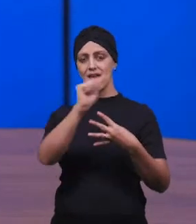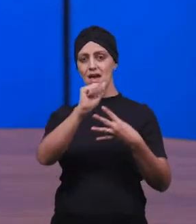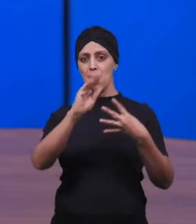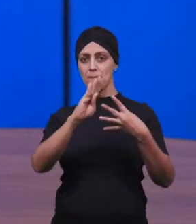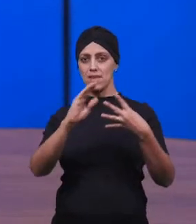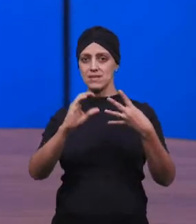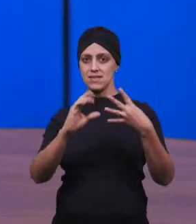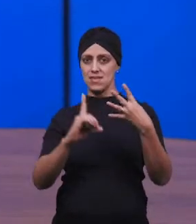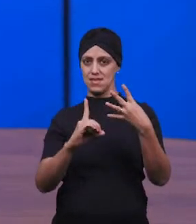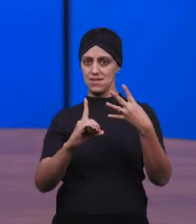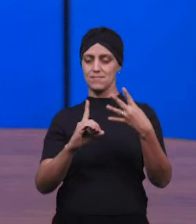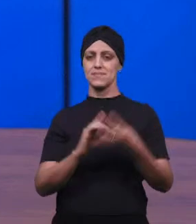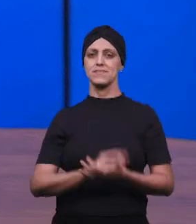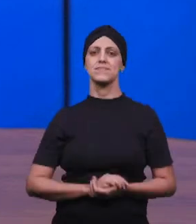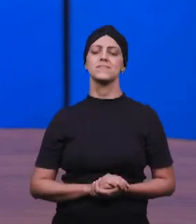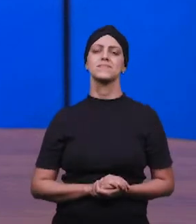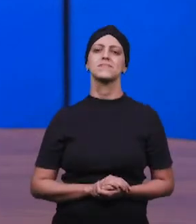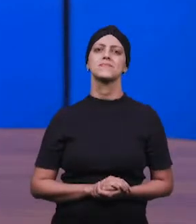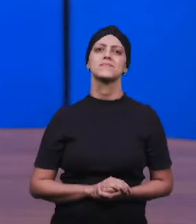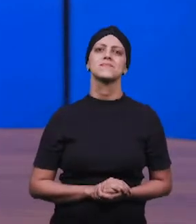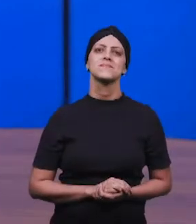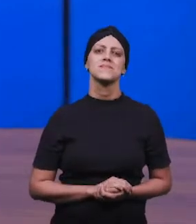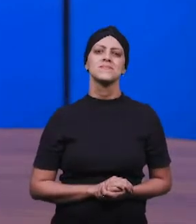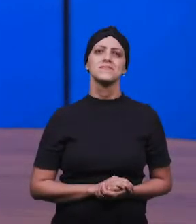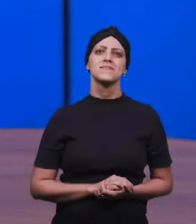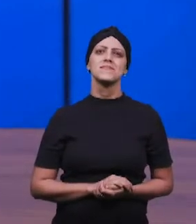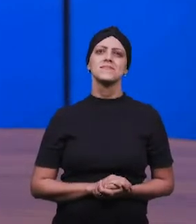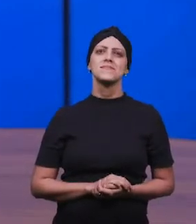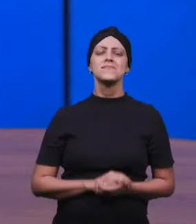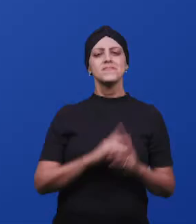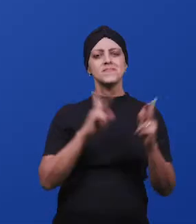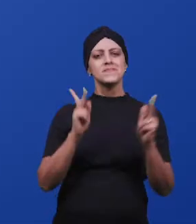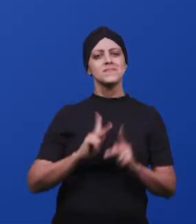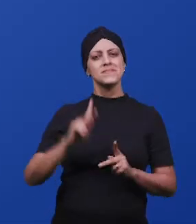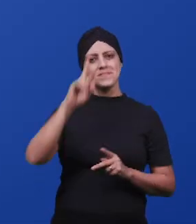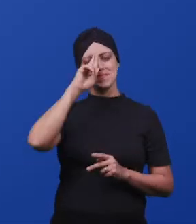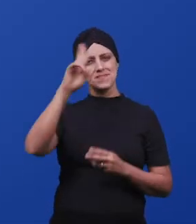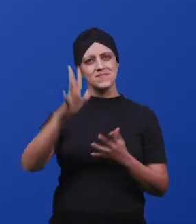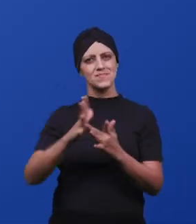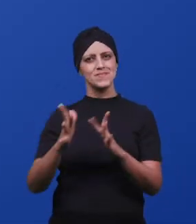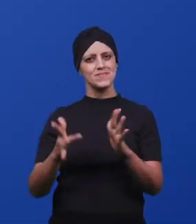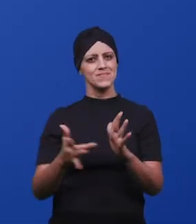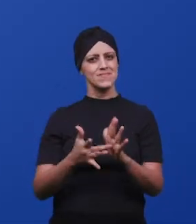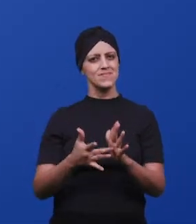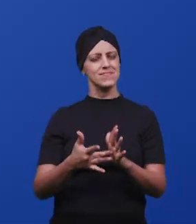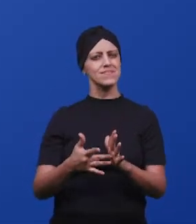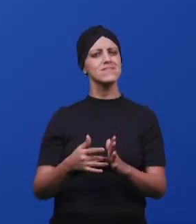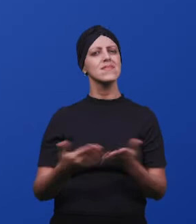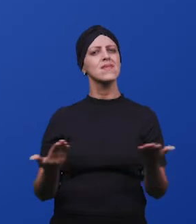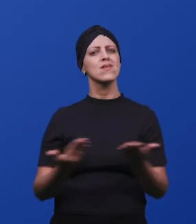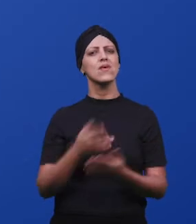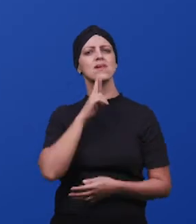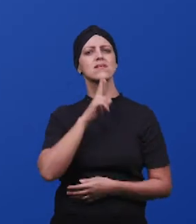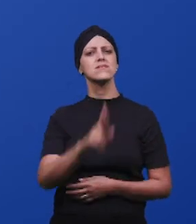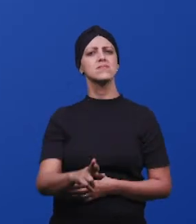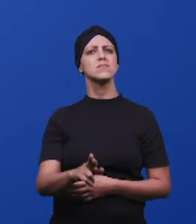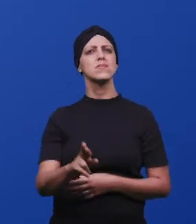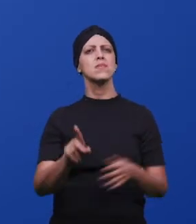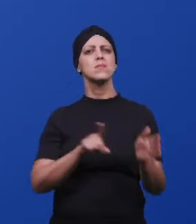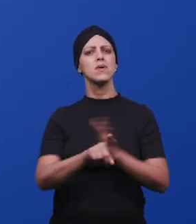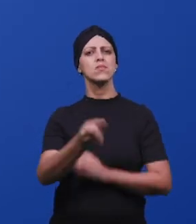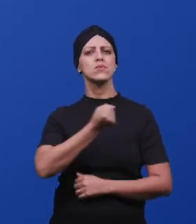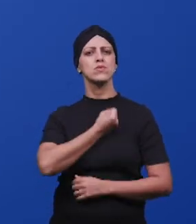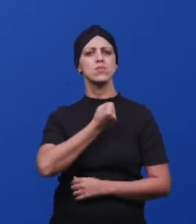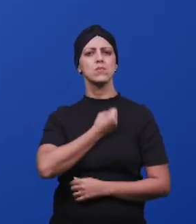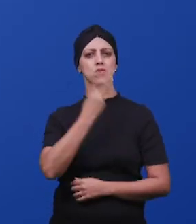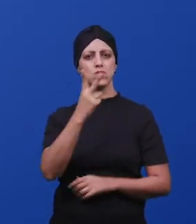A, letra B, letra D, letra C e letra D. Amém. A paz do Senhor Jesus, irmãos. Eu vou estar